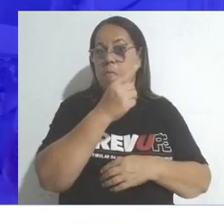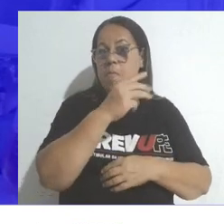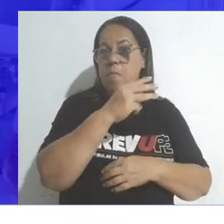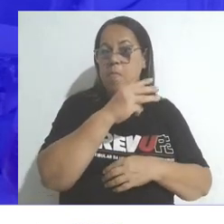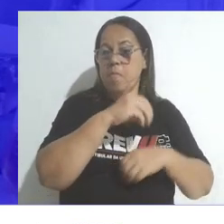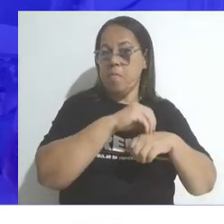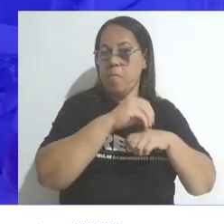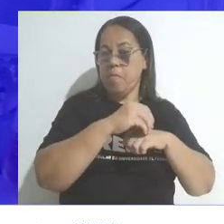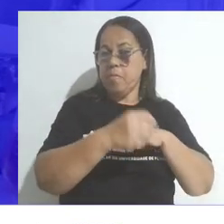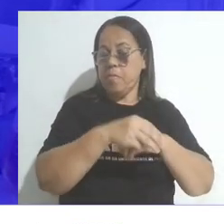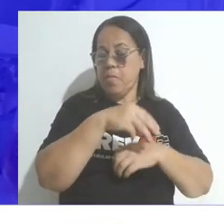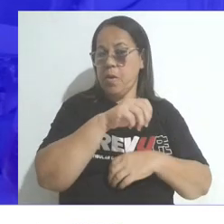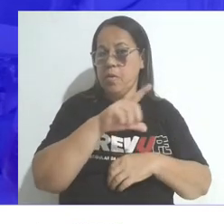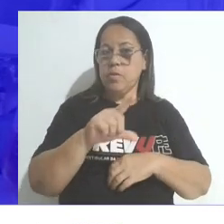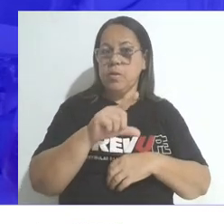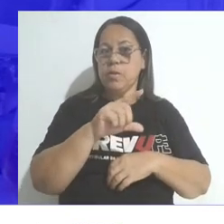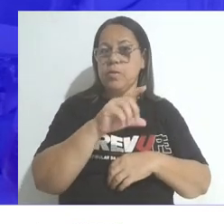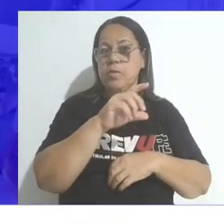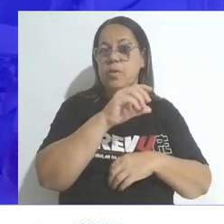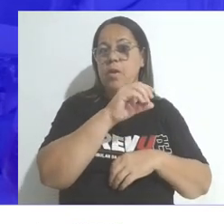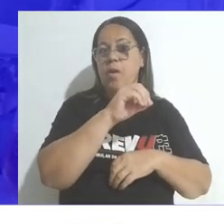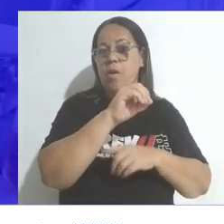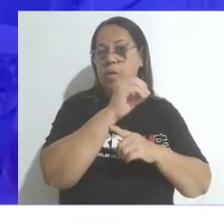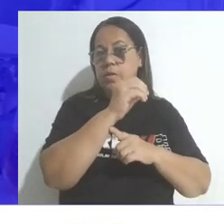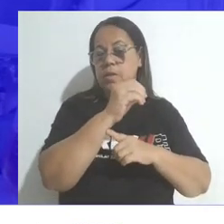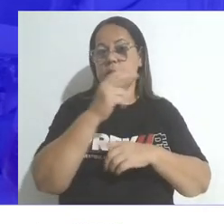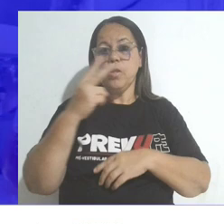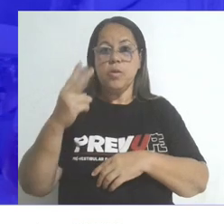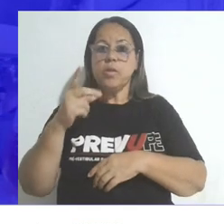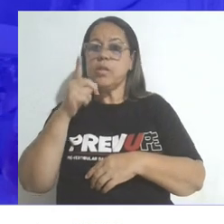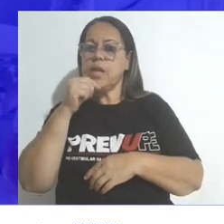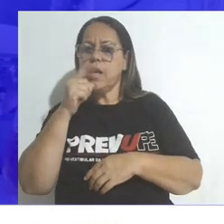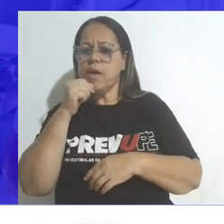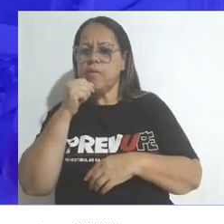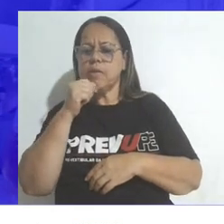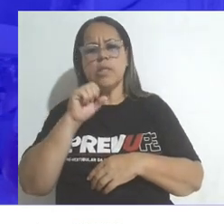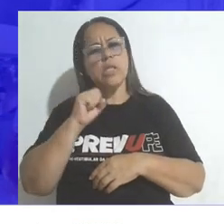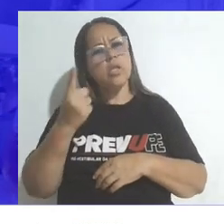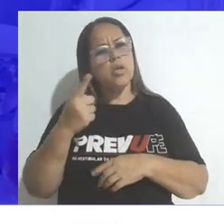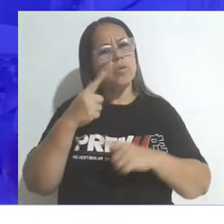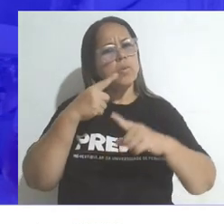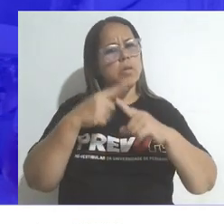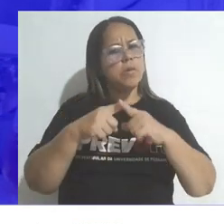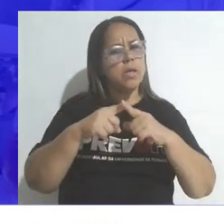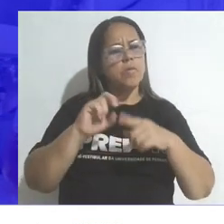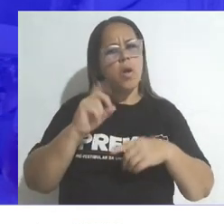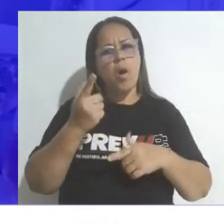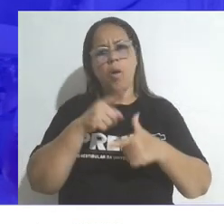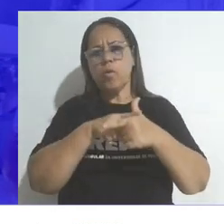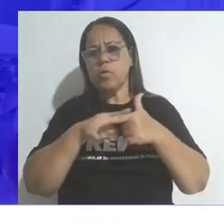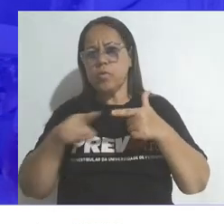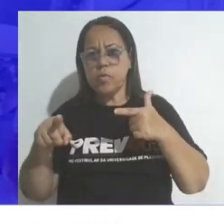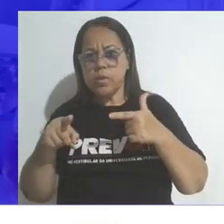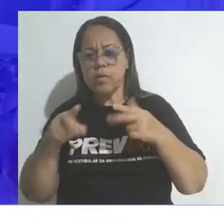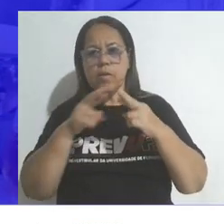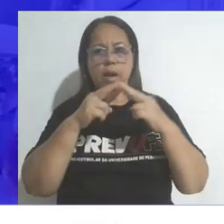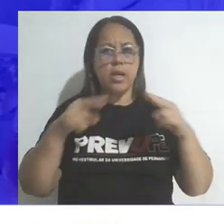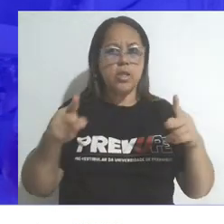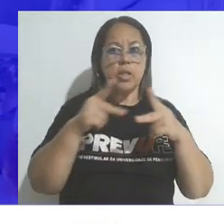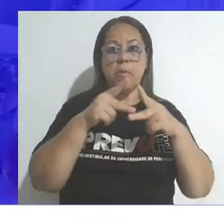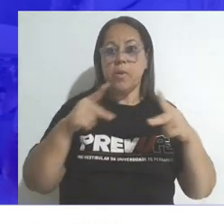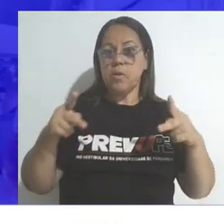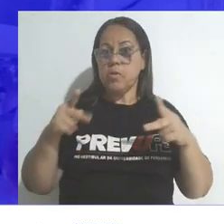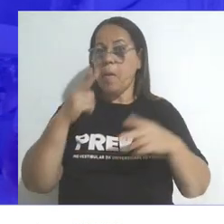água. Contanto que nós multipliquemos ou dividamos todos os números de moles dos reagentes e produtos pelo mesmo